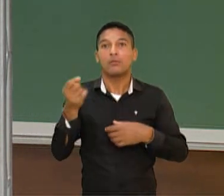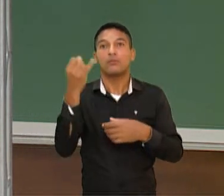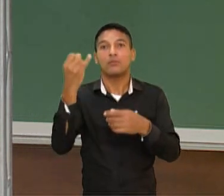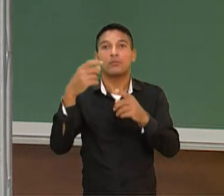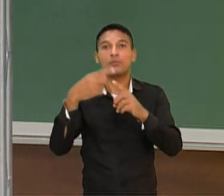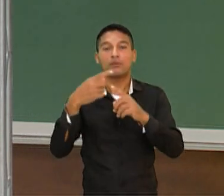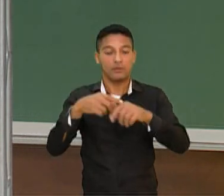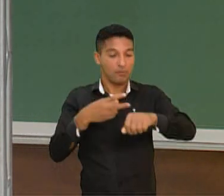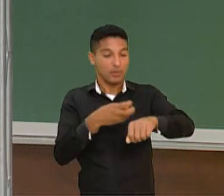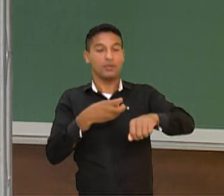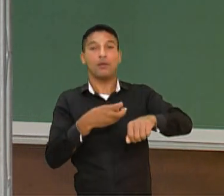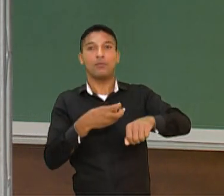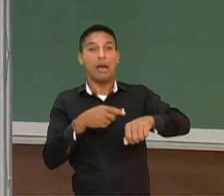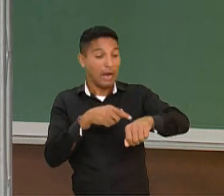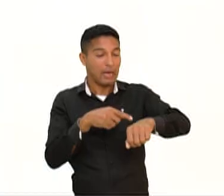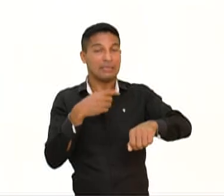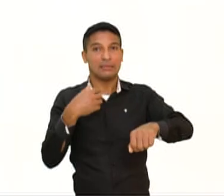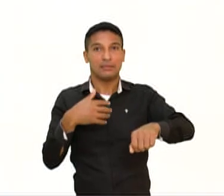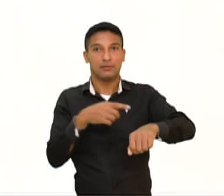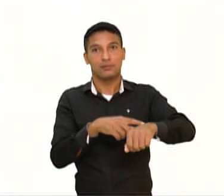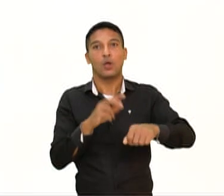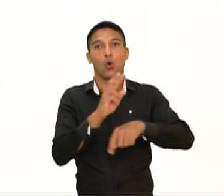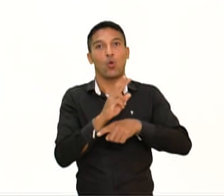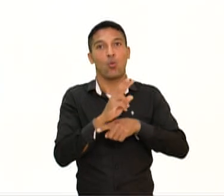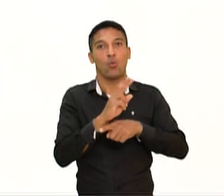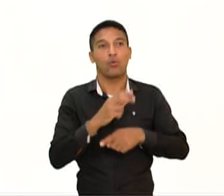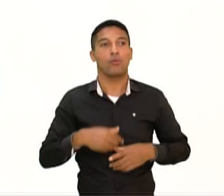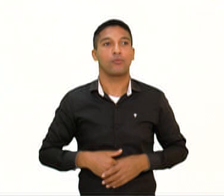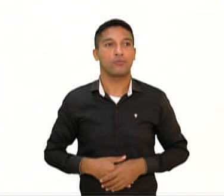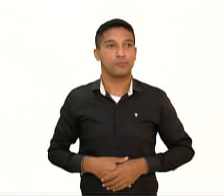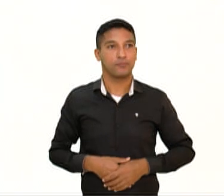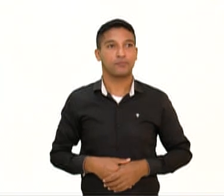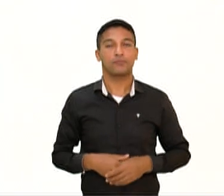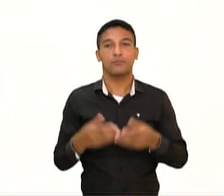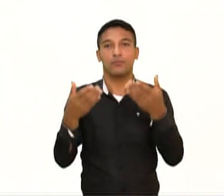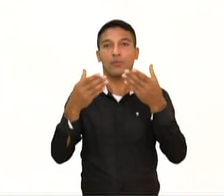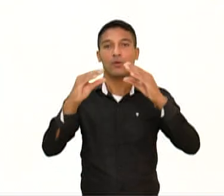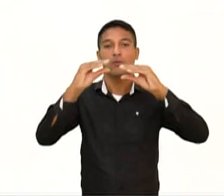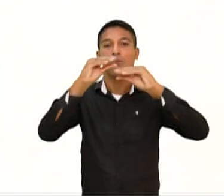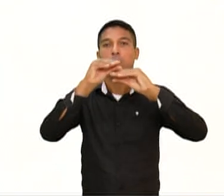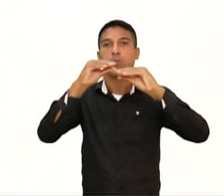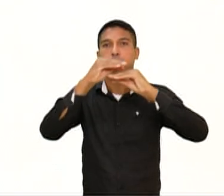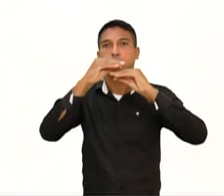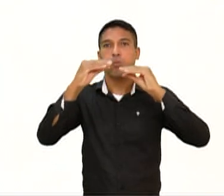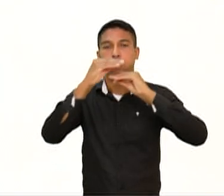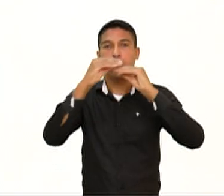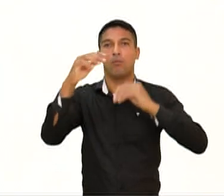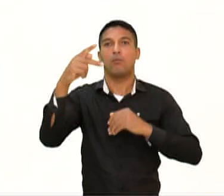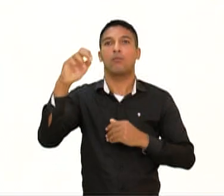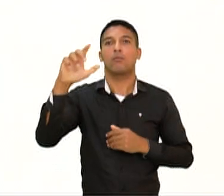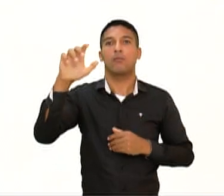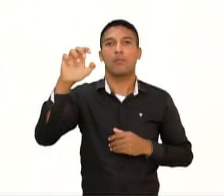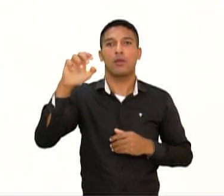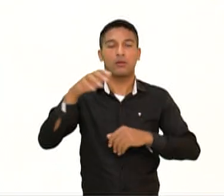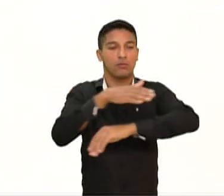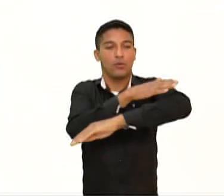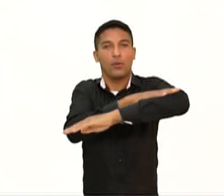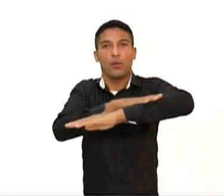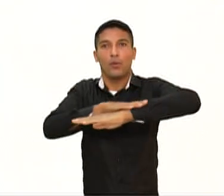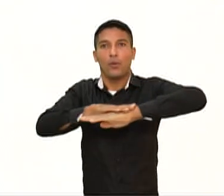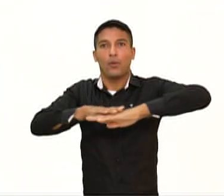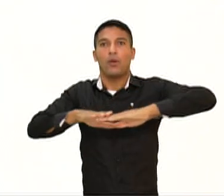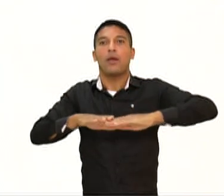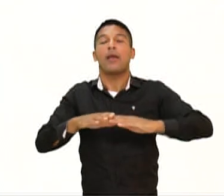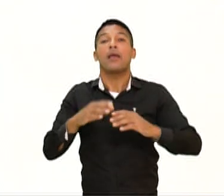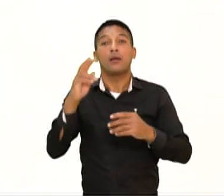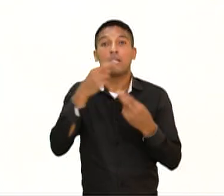tá? Então, a pele ela vai ser o nosso órgão que vai ser responsável pelo tato, tá? Que ela vai